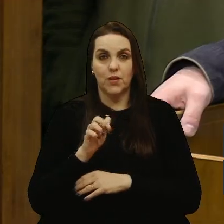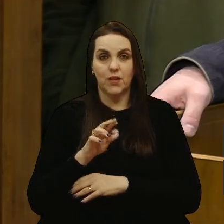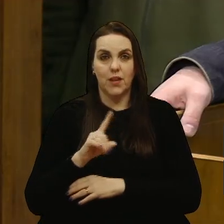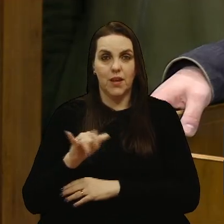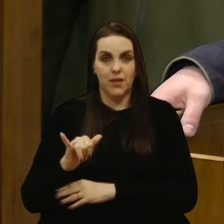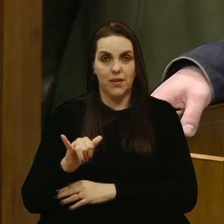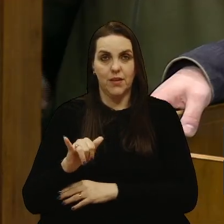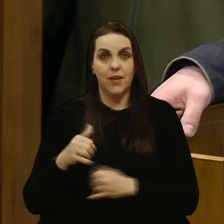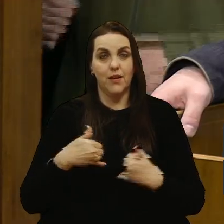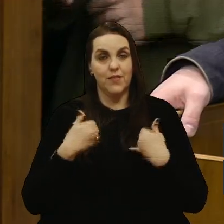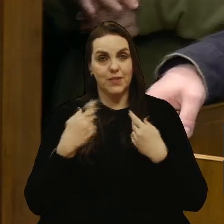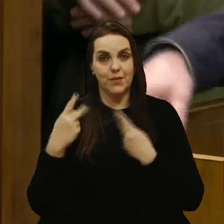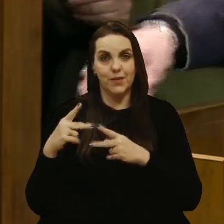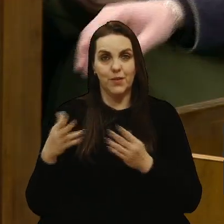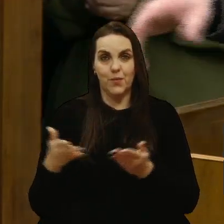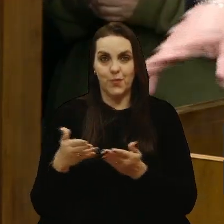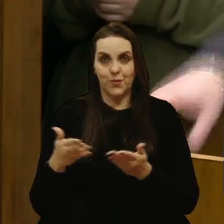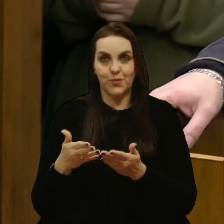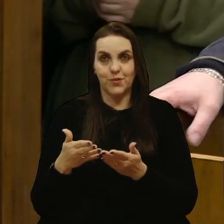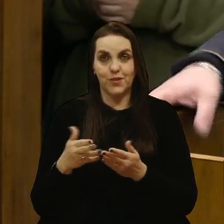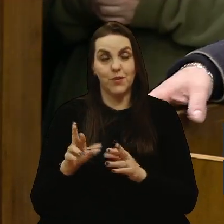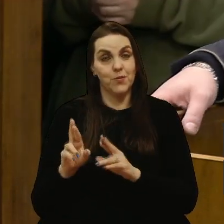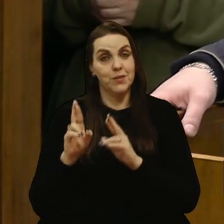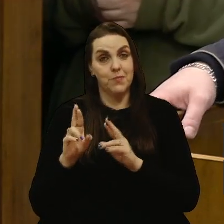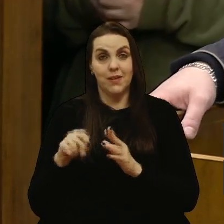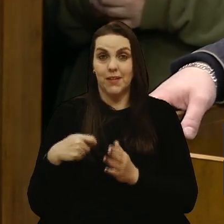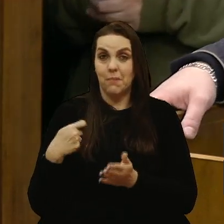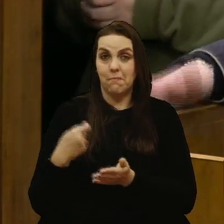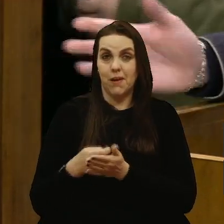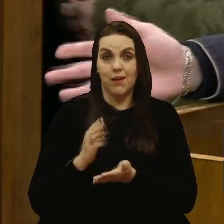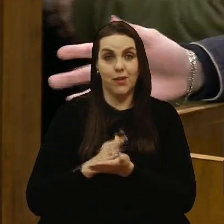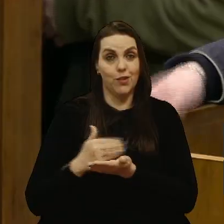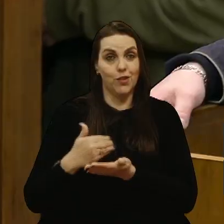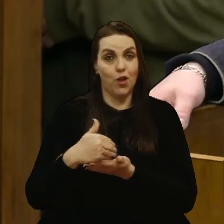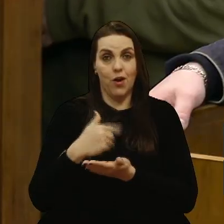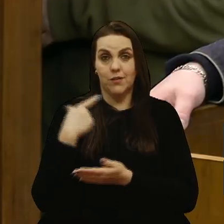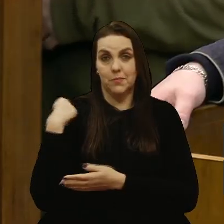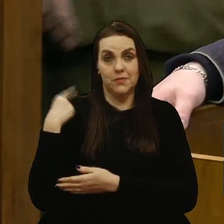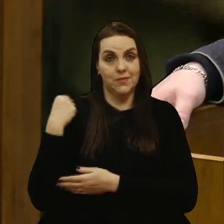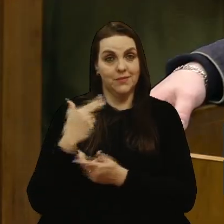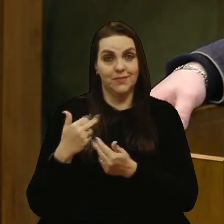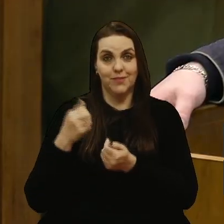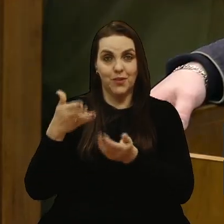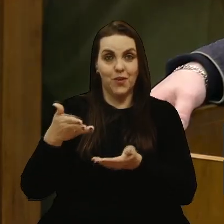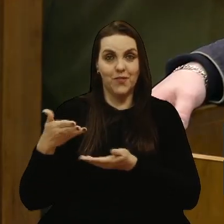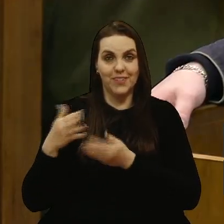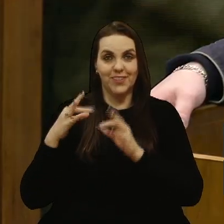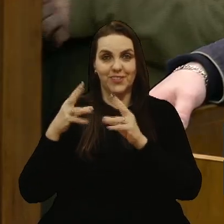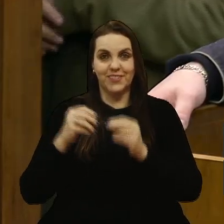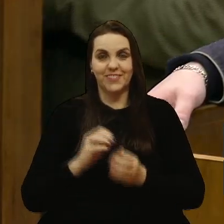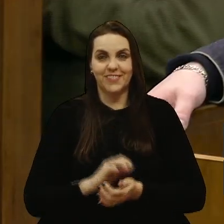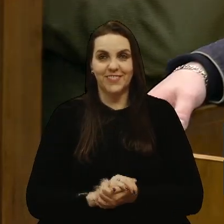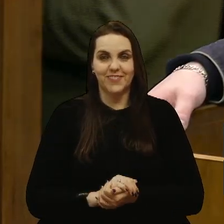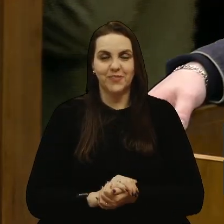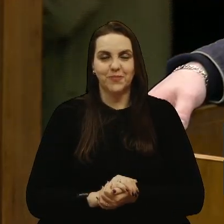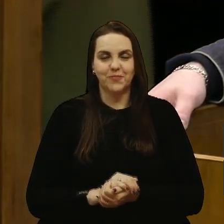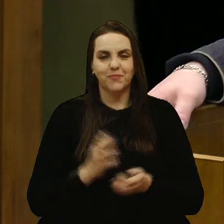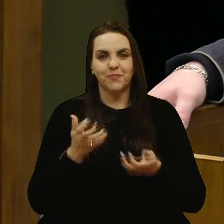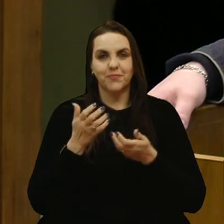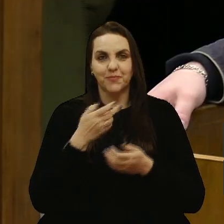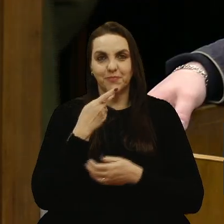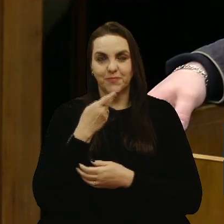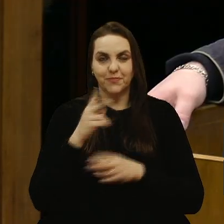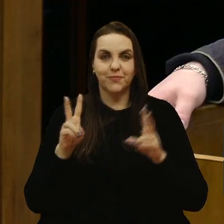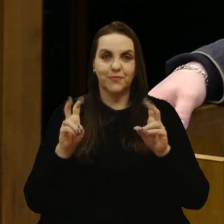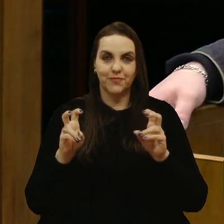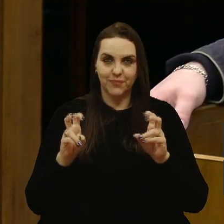de hoje. Espero que ele pague o salgadinho e a torta depois, estão todos convidados. Mas eu quero falar de um